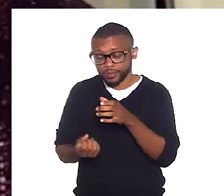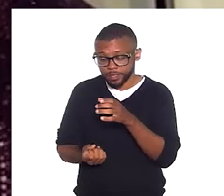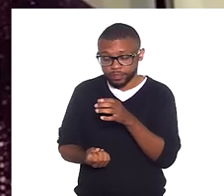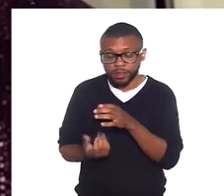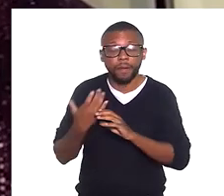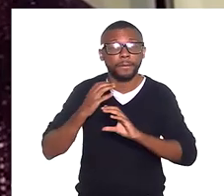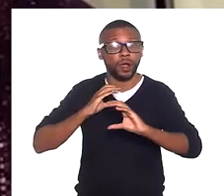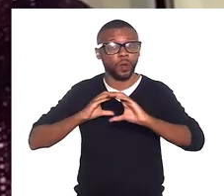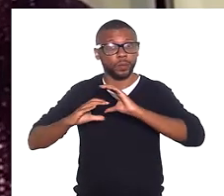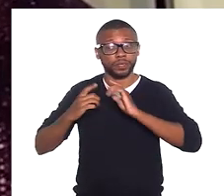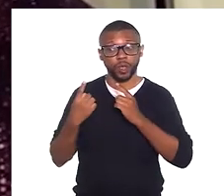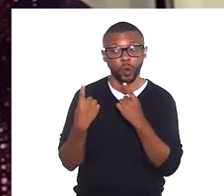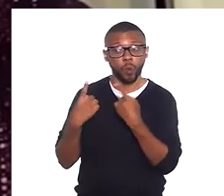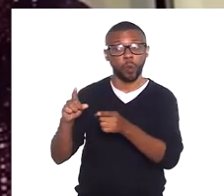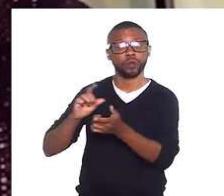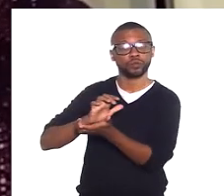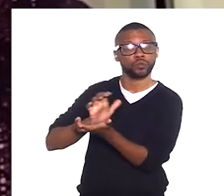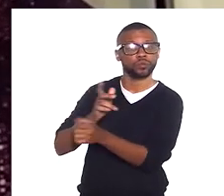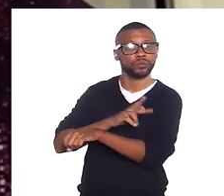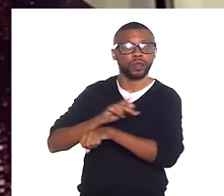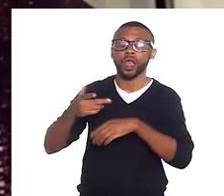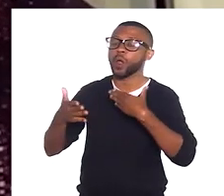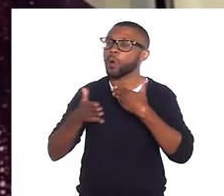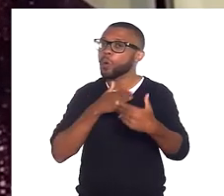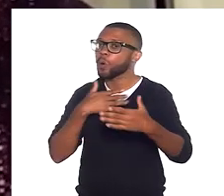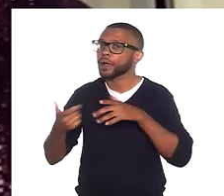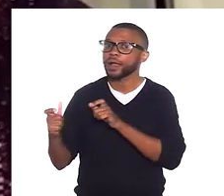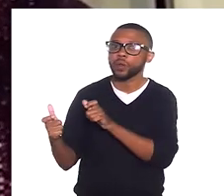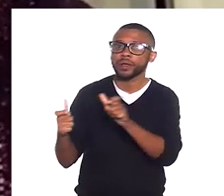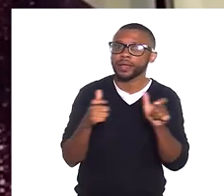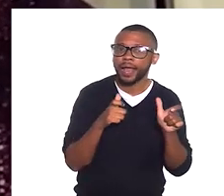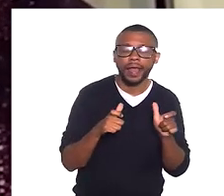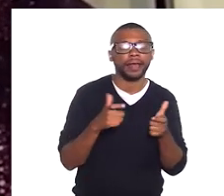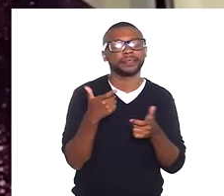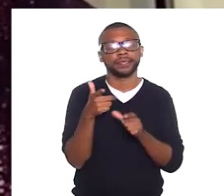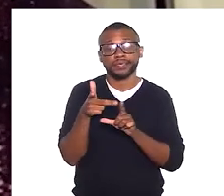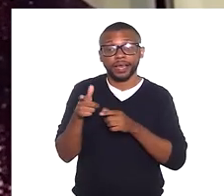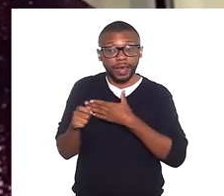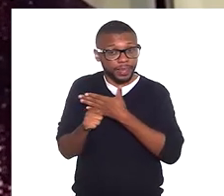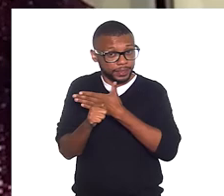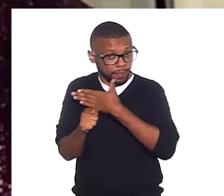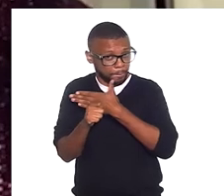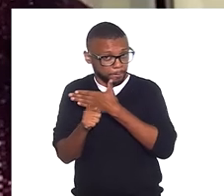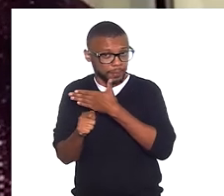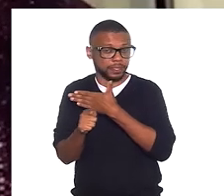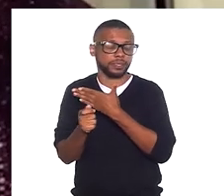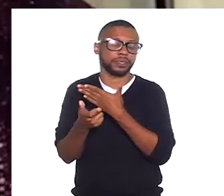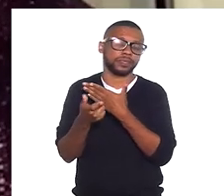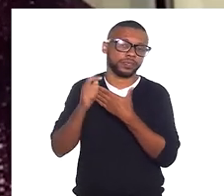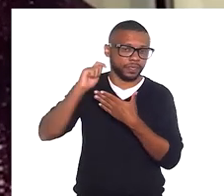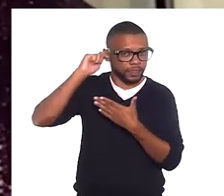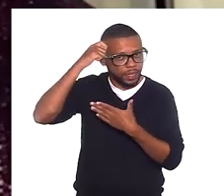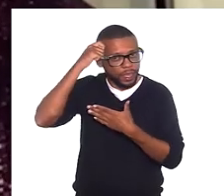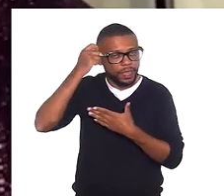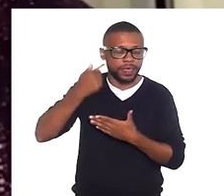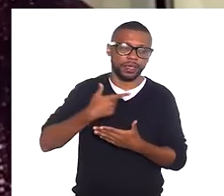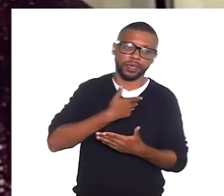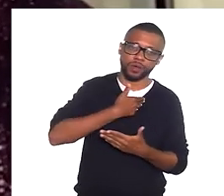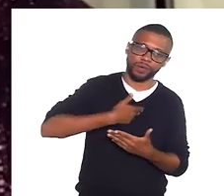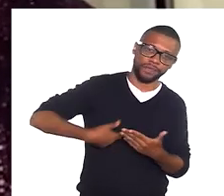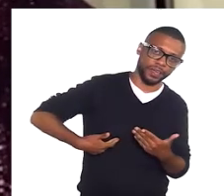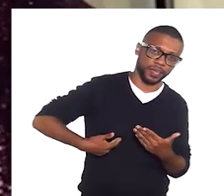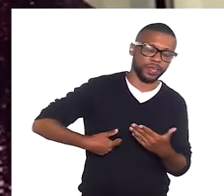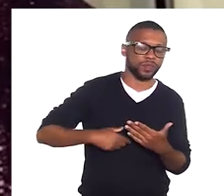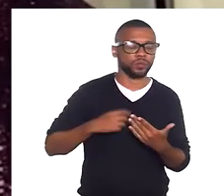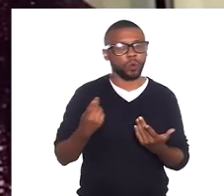possível construir uma comunicação antirracista, independente de onde você esteja, seja na imprensa negra, seja numa agência de